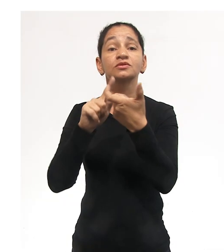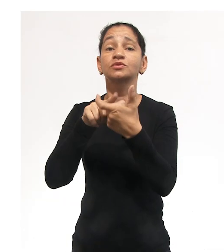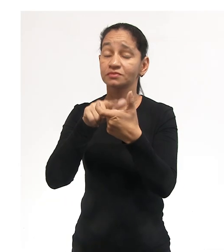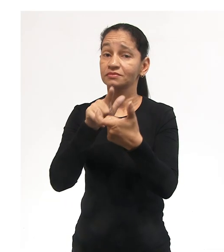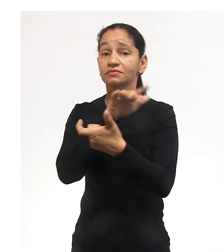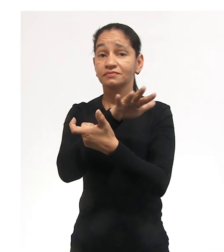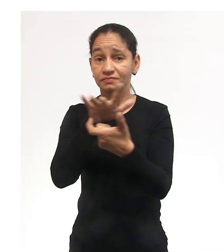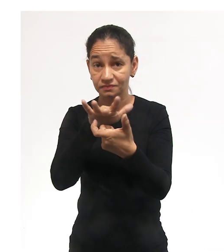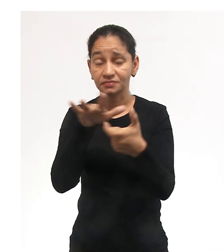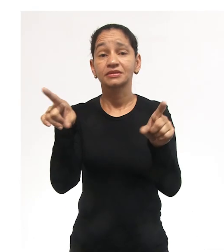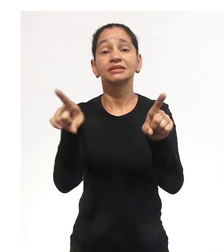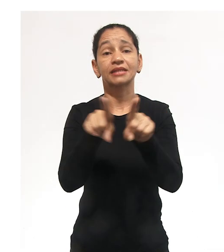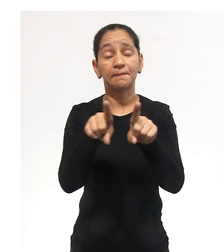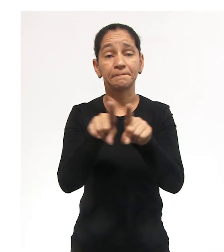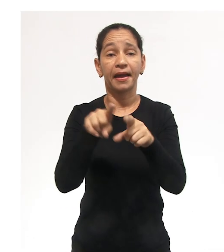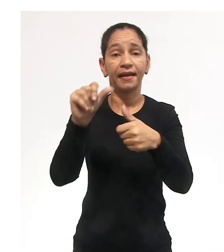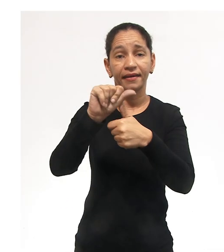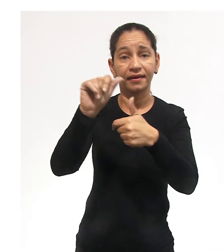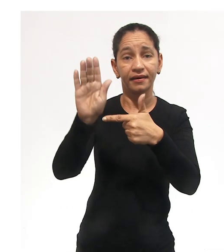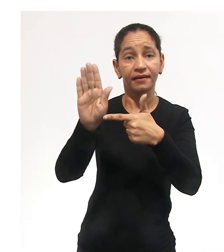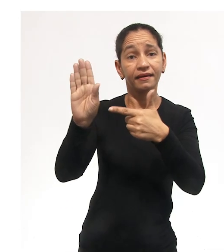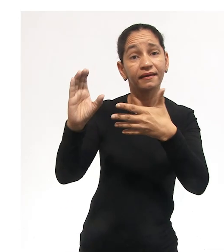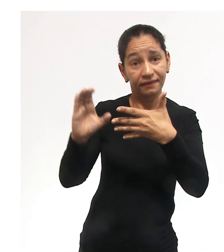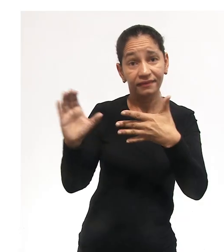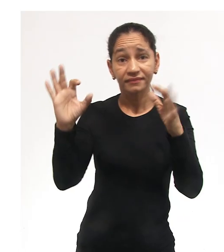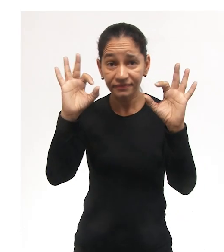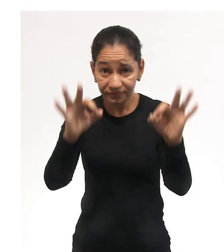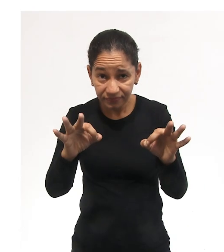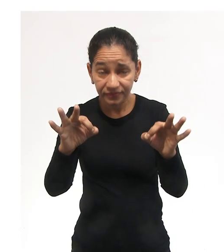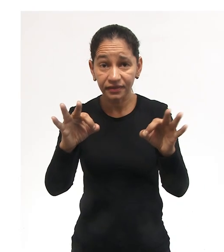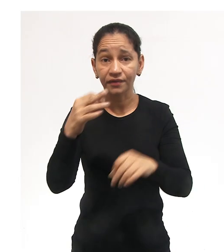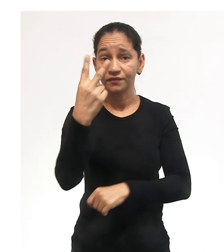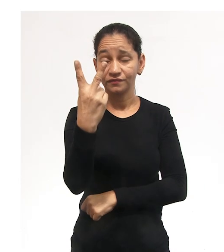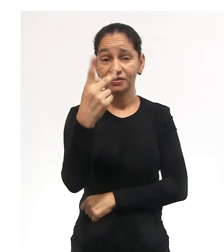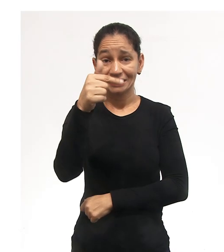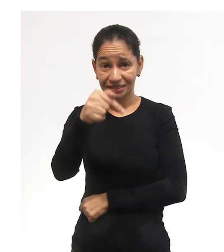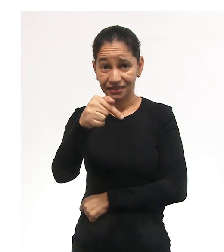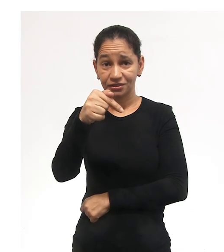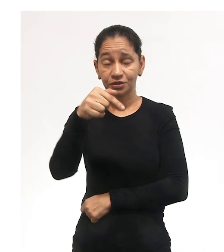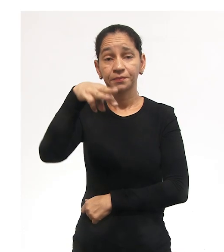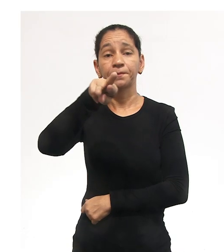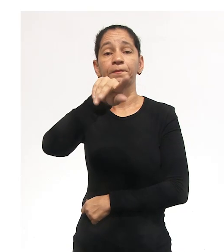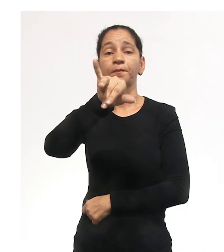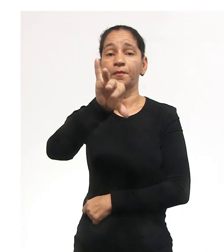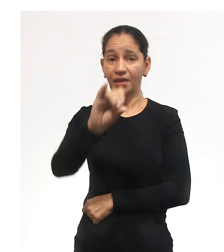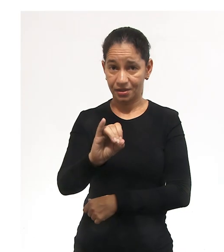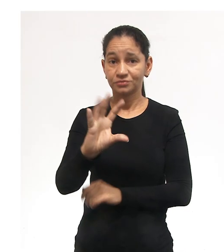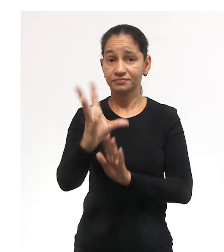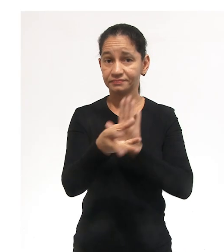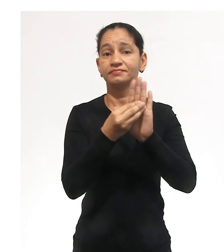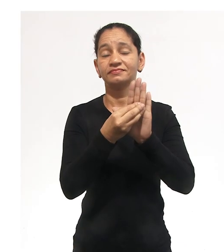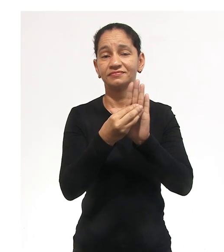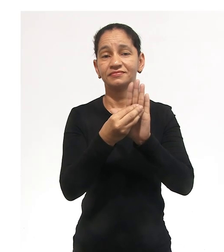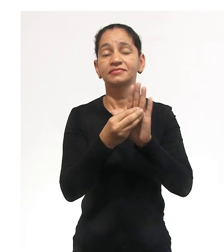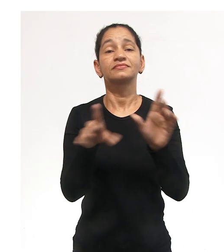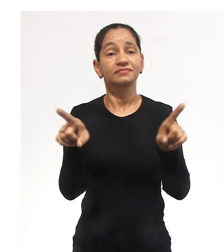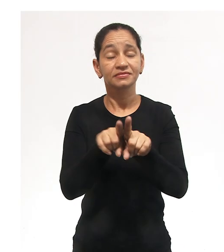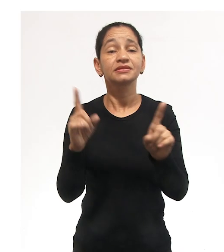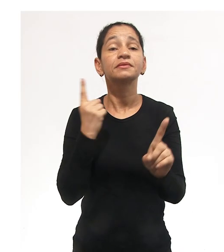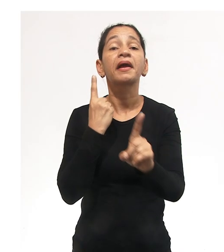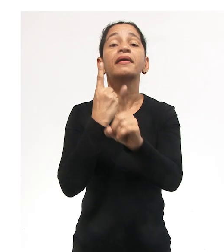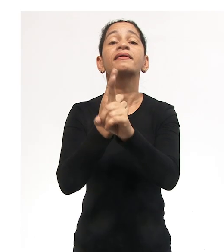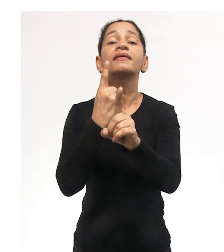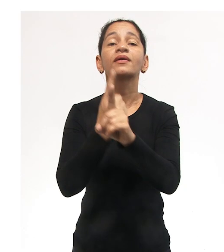à alfabetização e letramento. Então, marquem essa data, 27 de maio. E o quarto